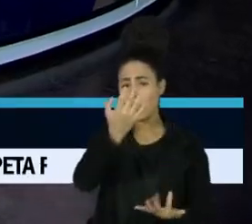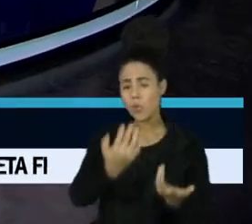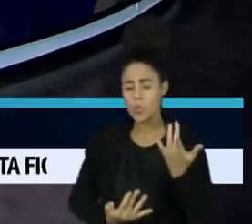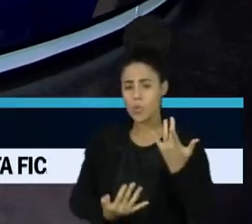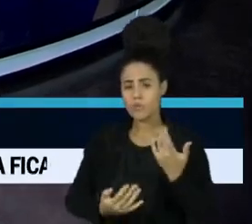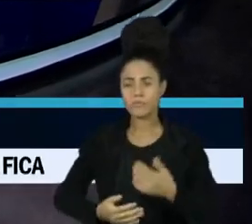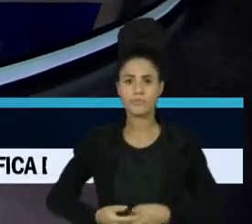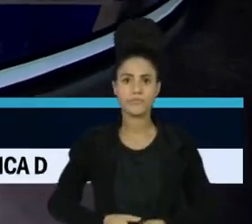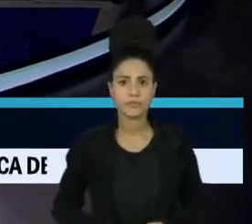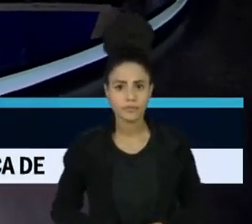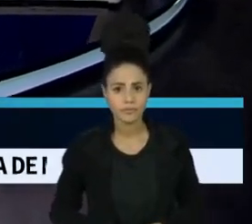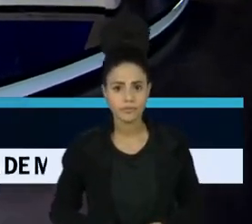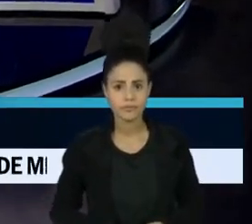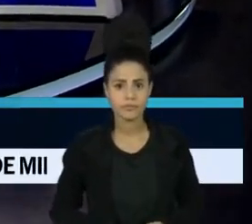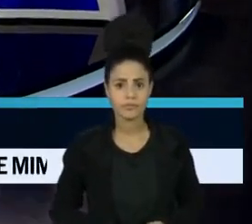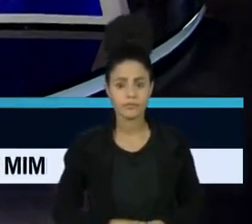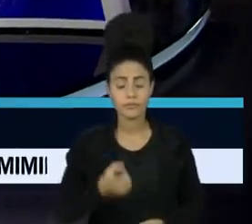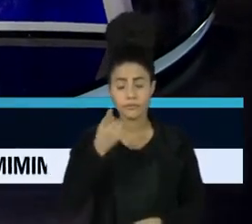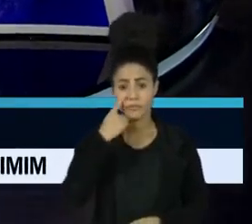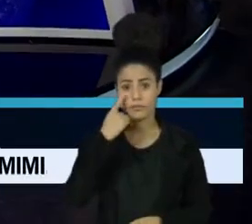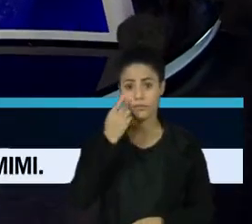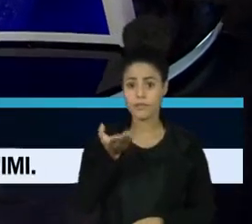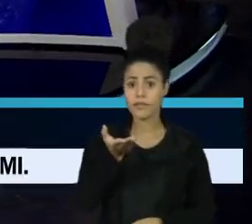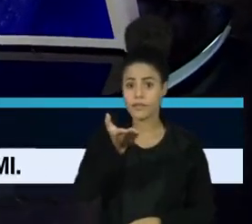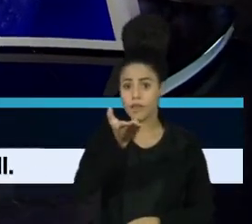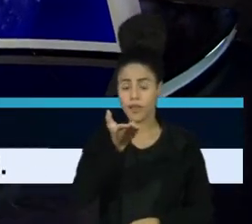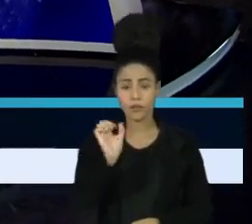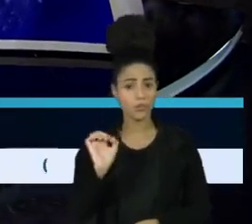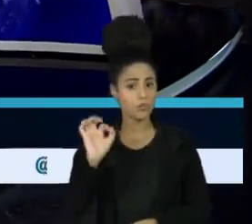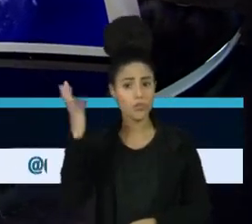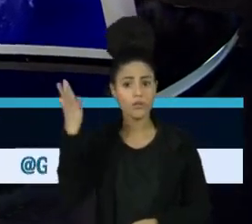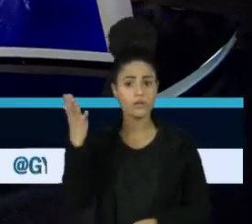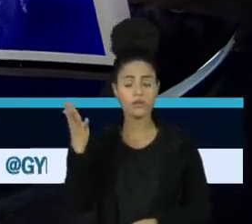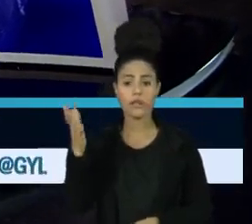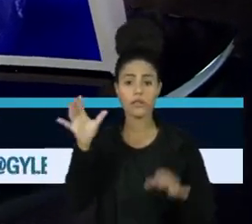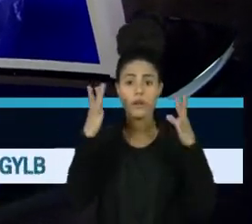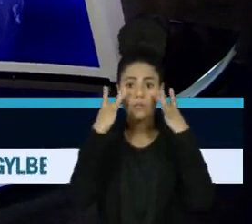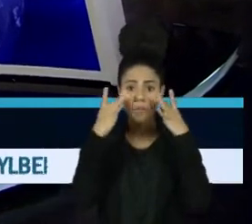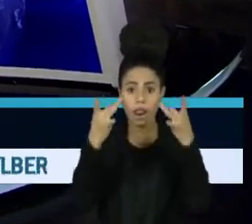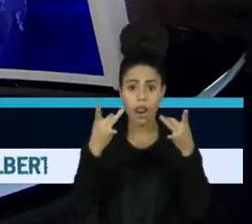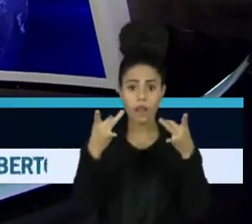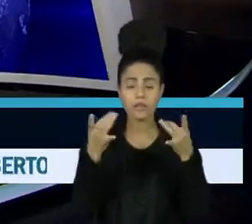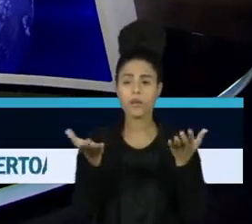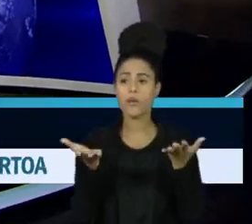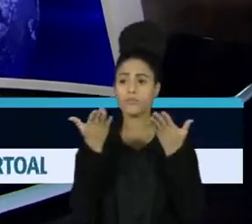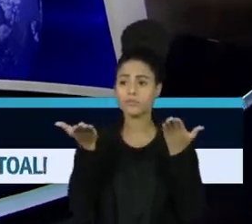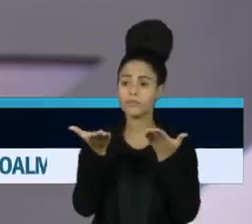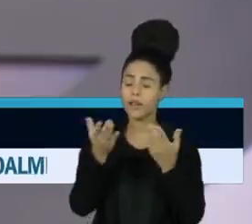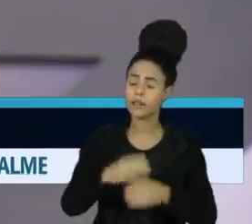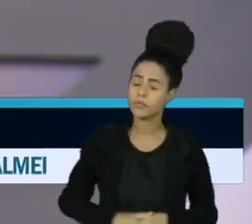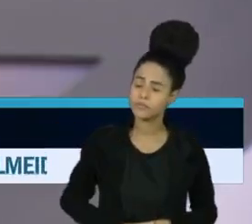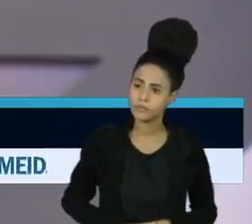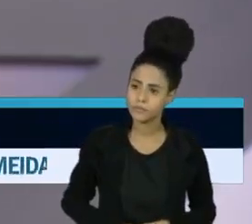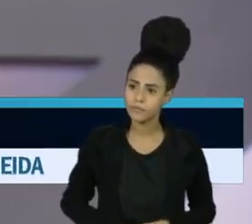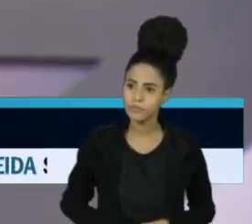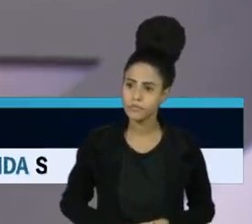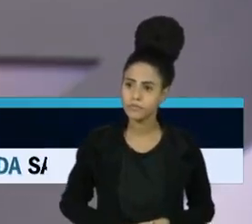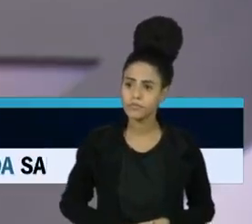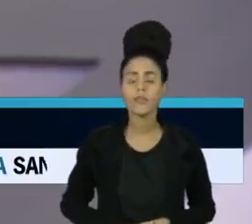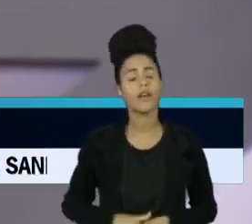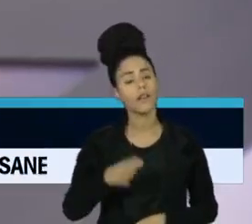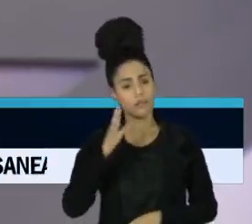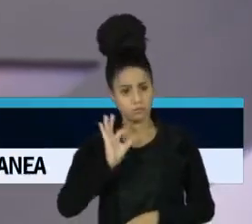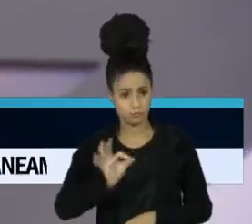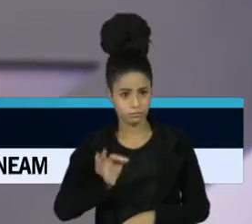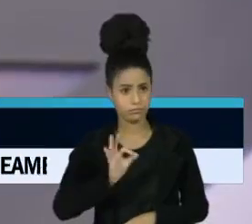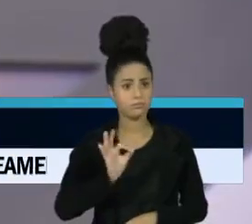eu tô pagando o preço do descaso sobre os alertas climática olha com certeza